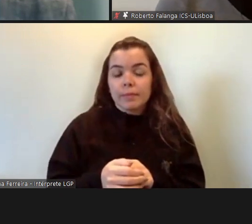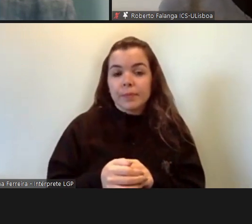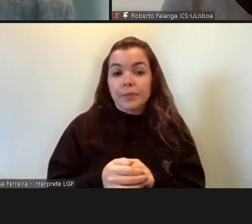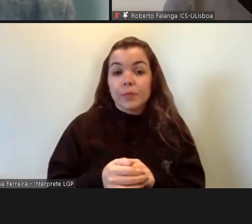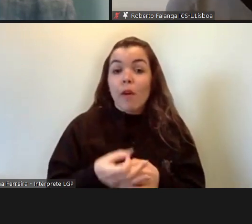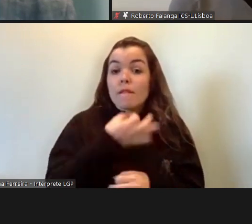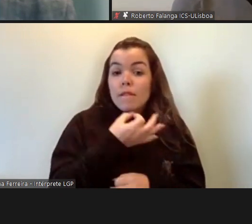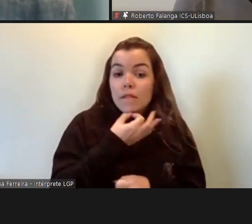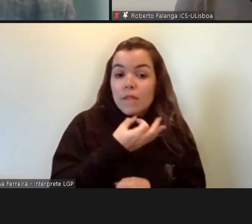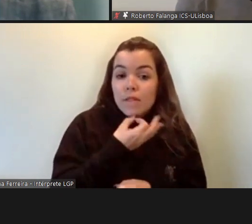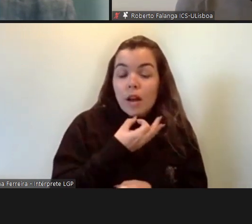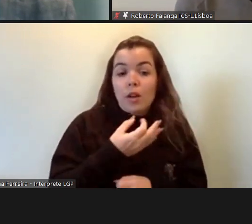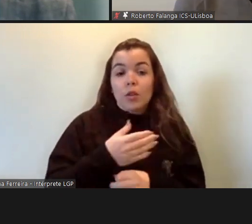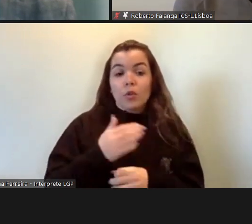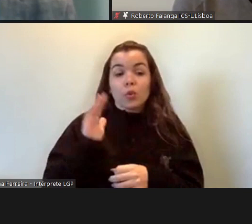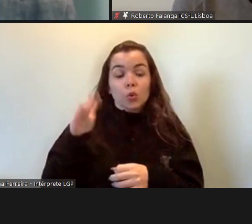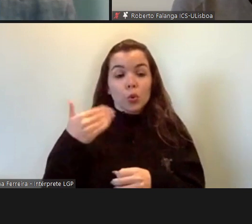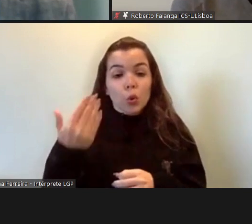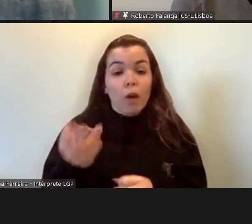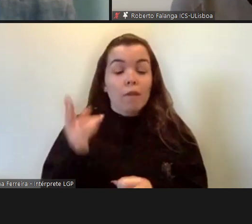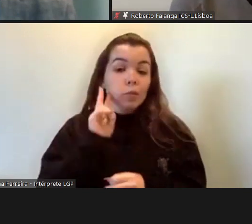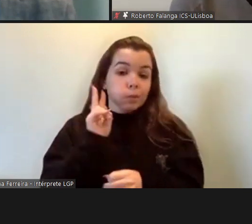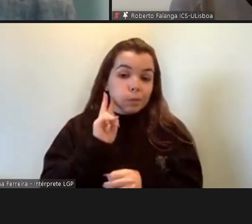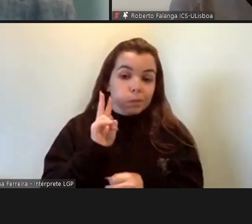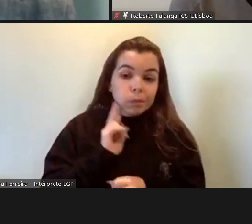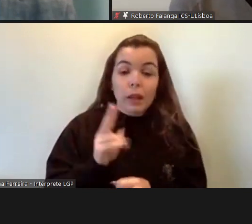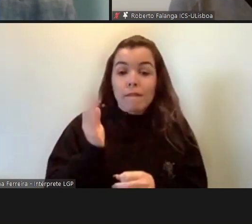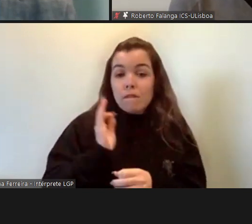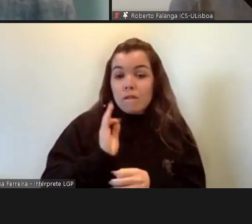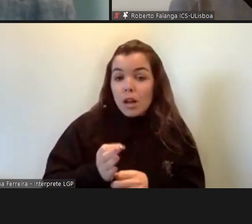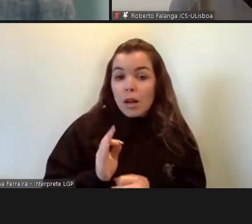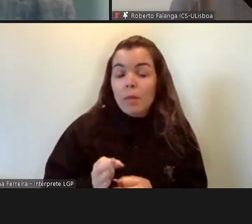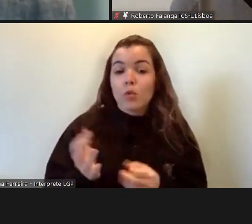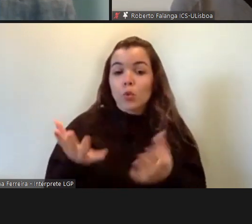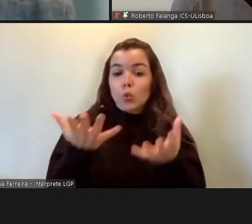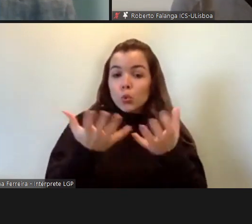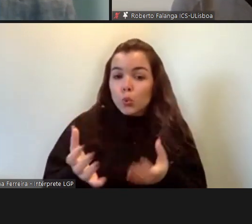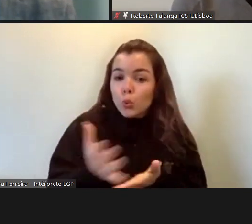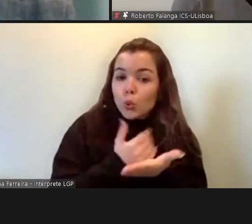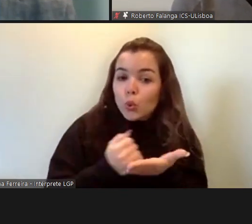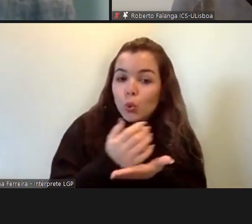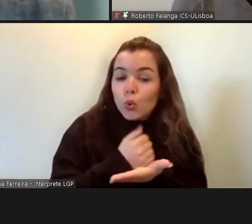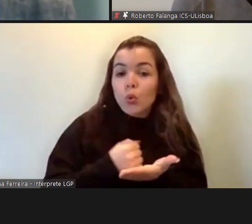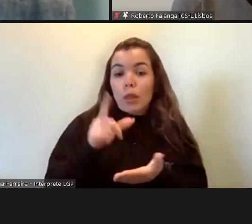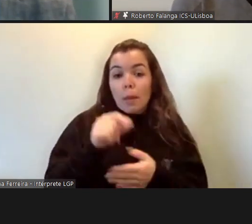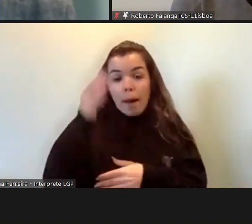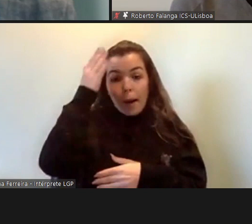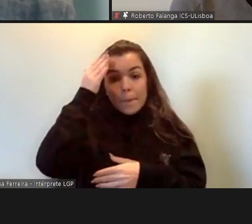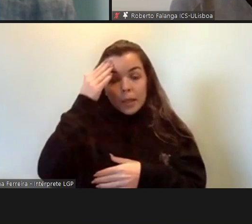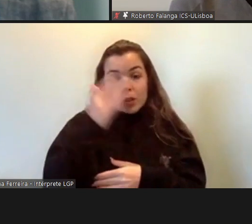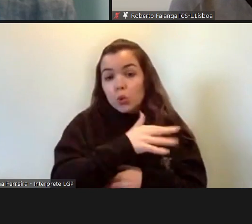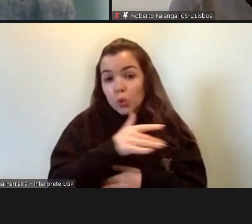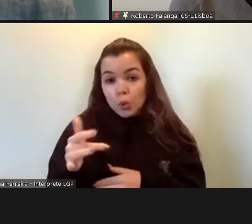fala de princípios, que fala de ferramentas, que fala de recursos, que fala de capacitação, etc., de como